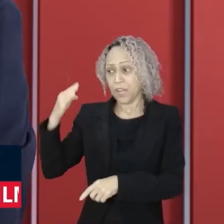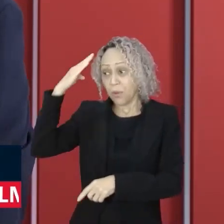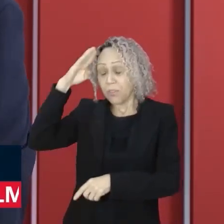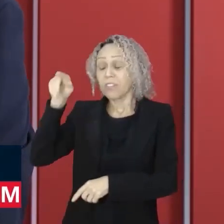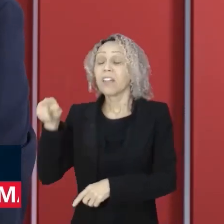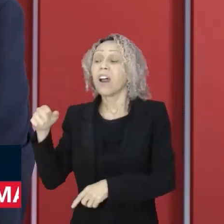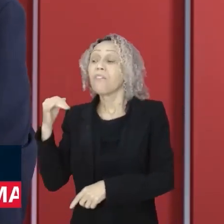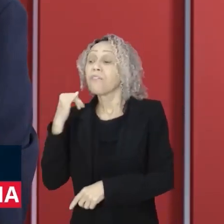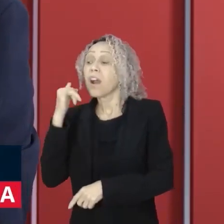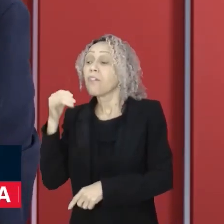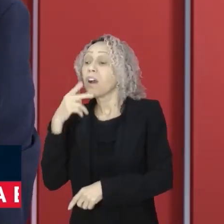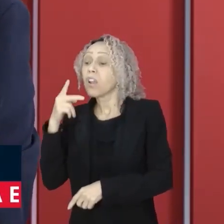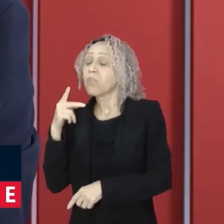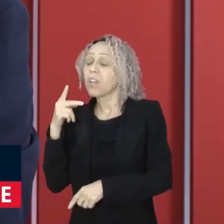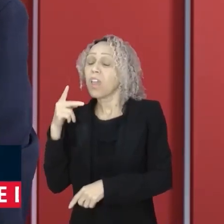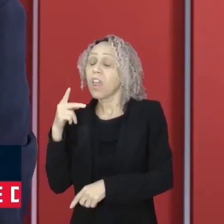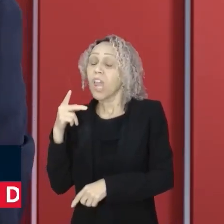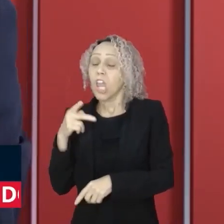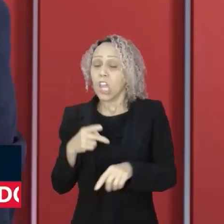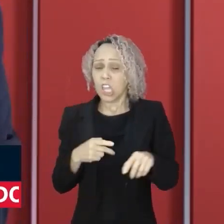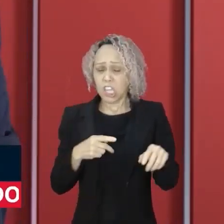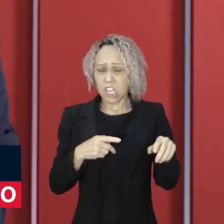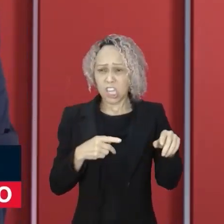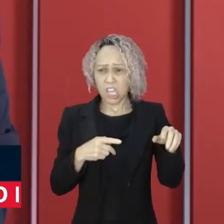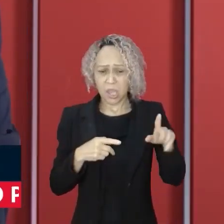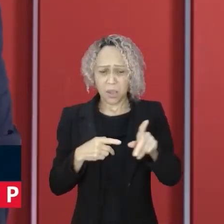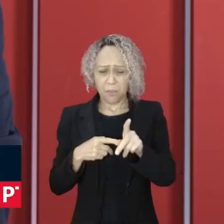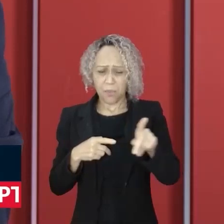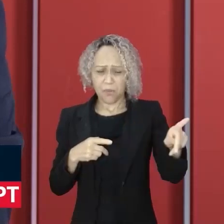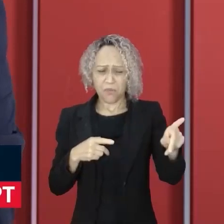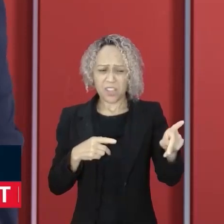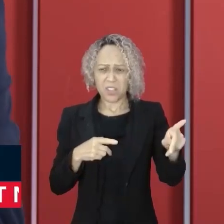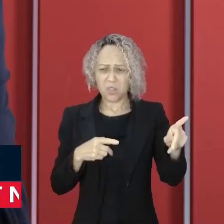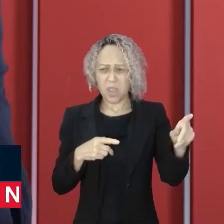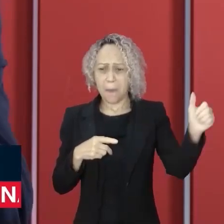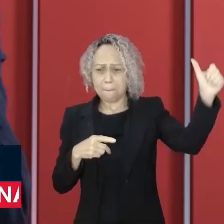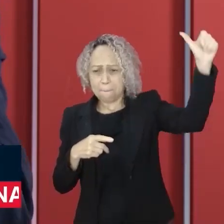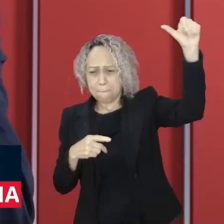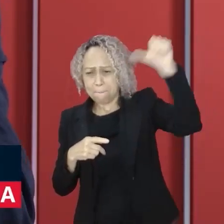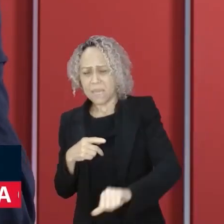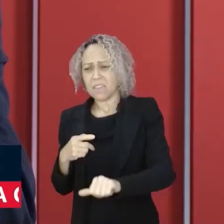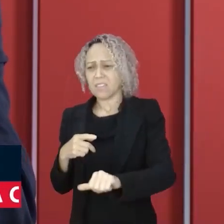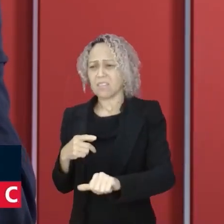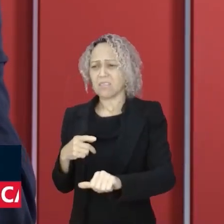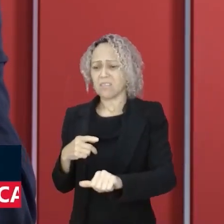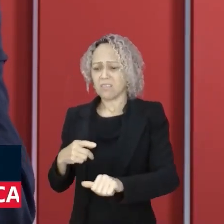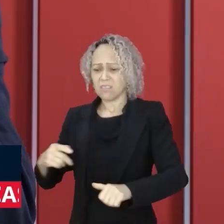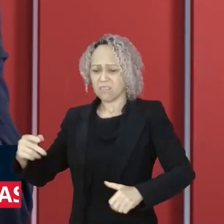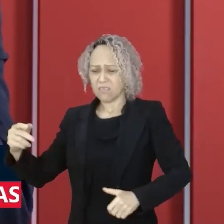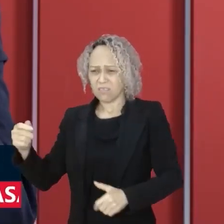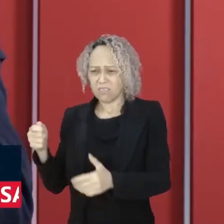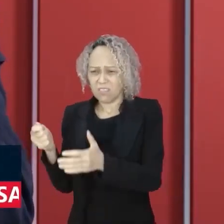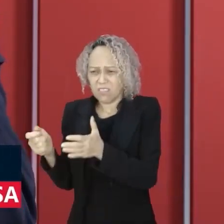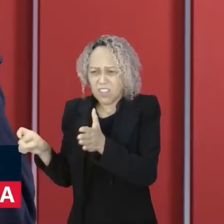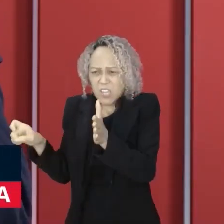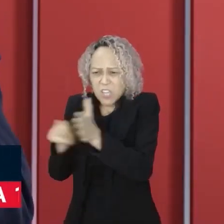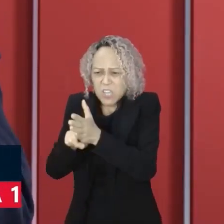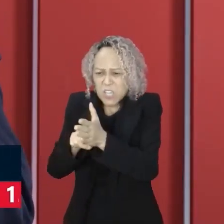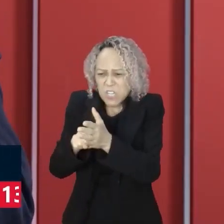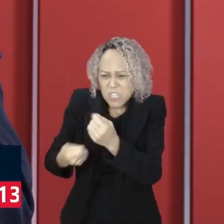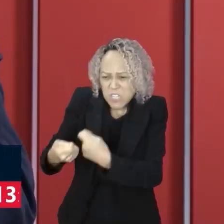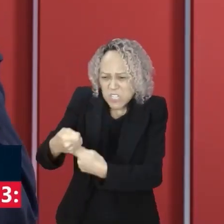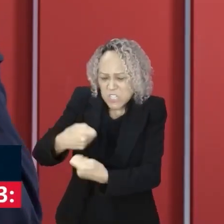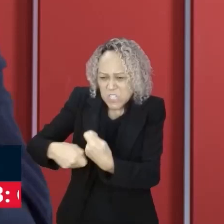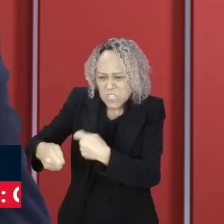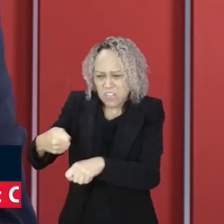agora. No encontro armamentista, teve pessoas da extrema-direita, não vou citar